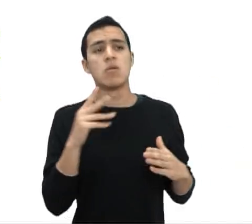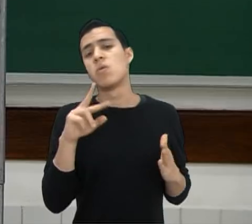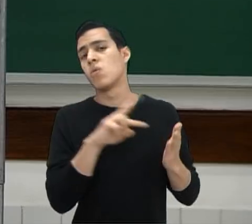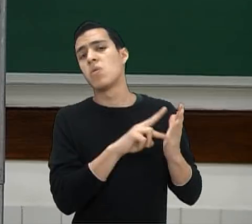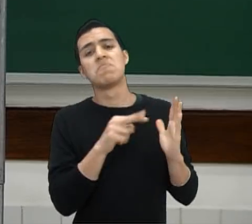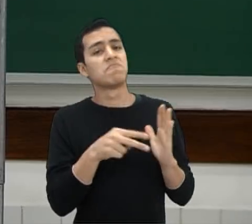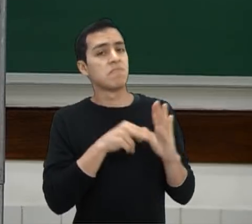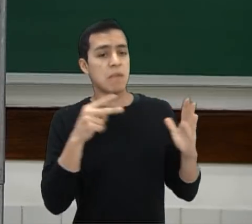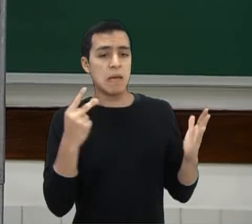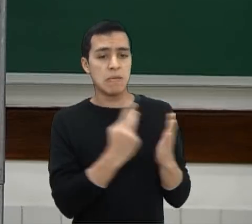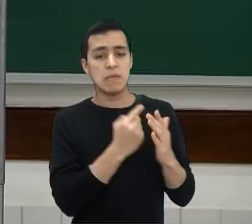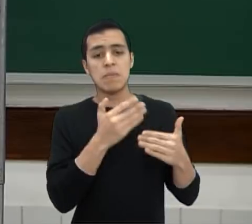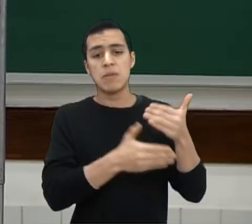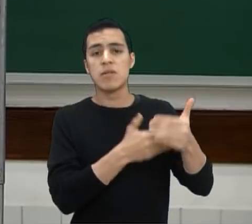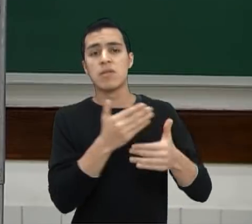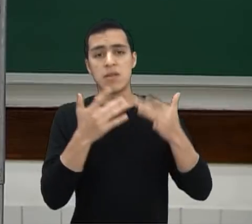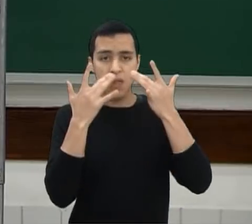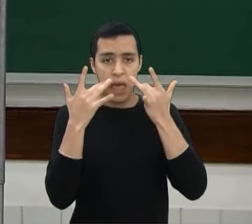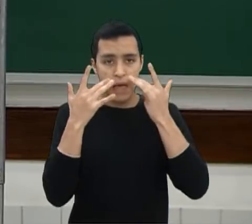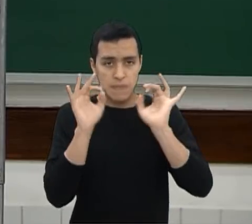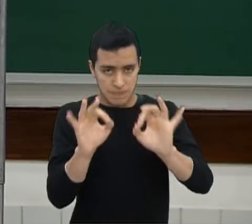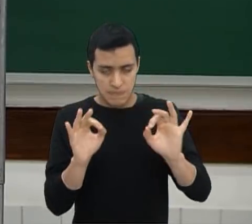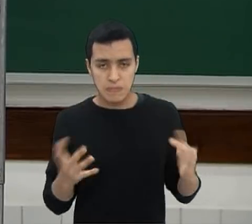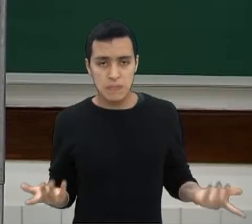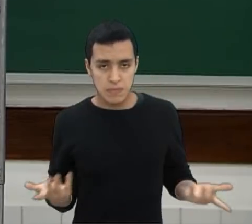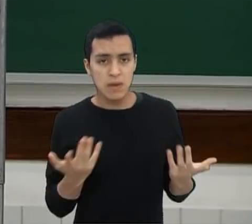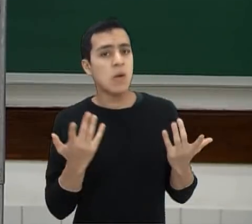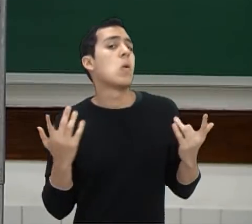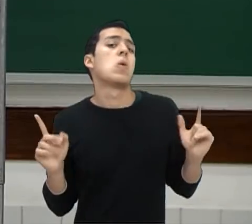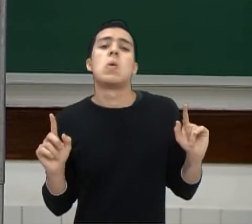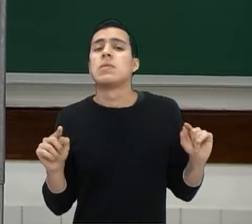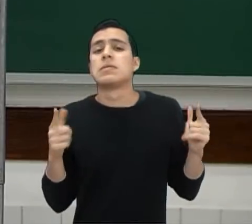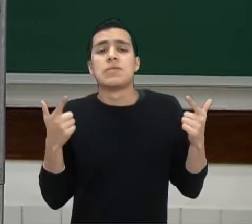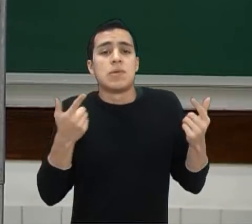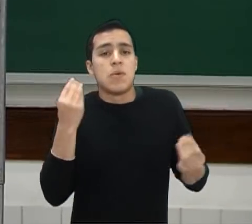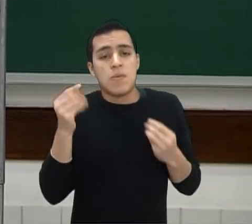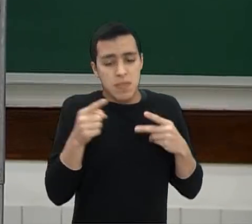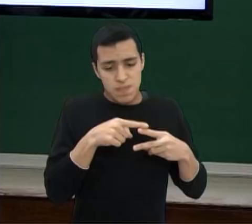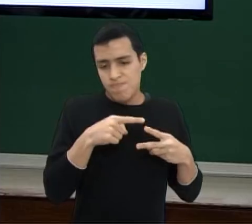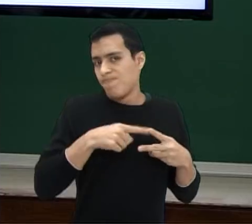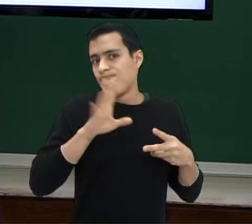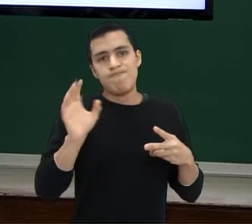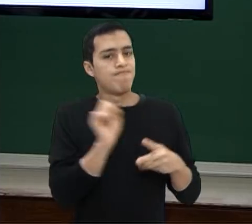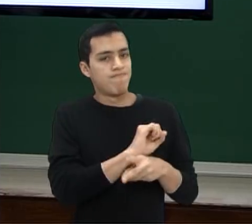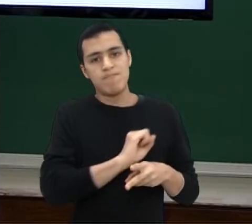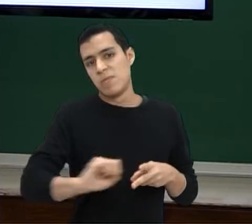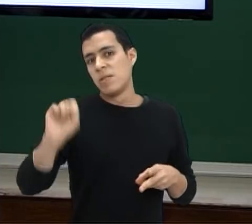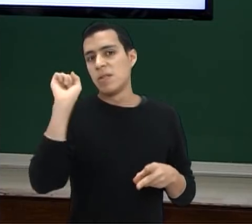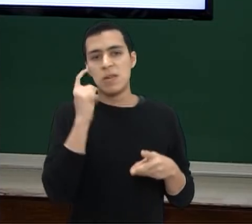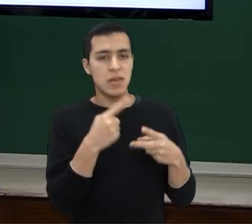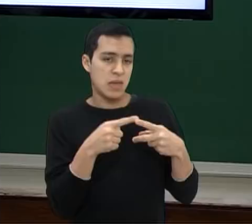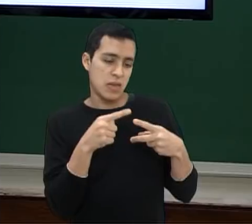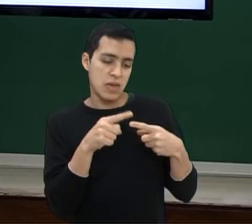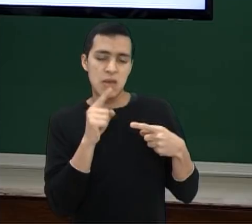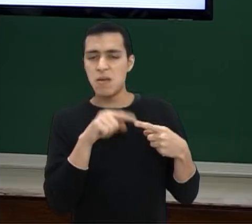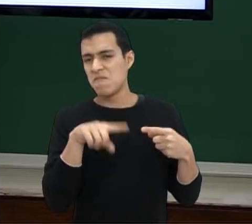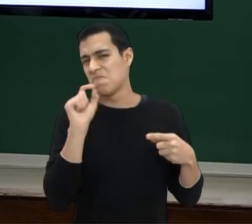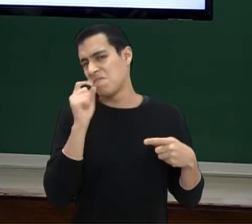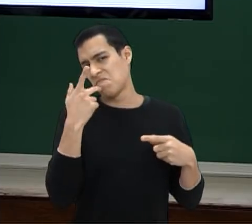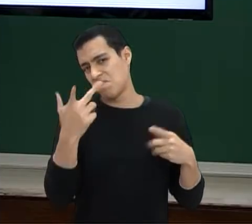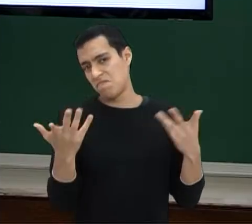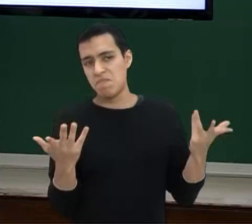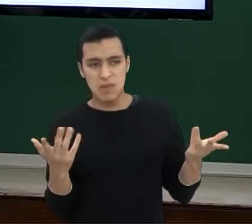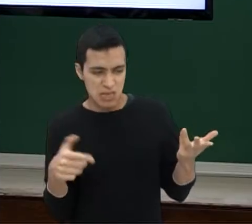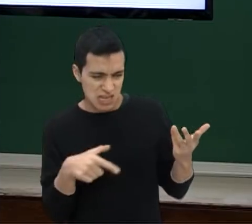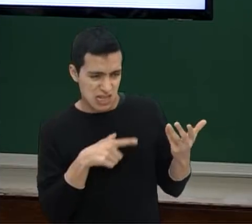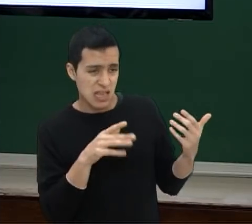ocorrerá em uma encenação, certo? Então, não teria como ser a primeira alternativa, pessoal, porque na primeira alternativa a